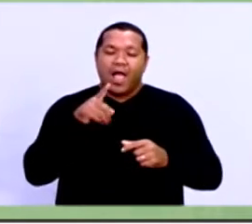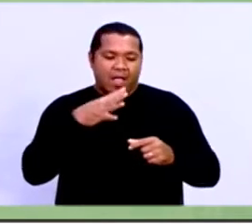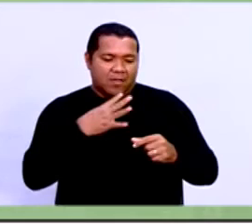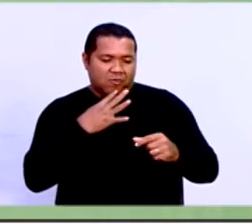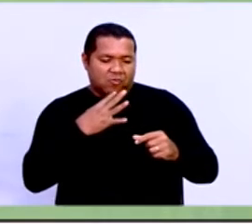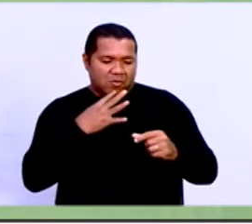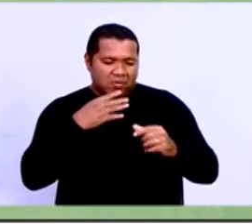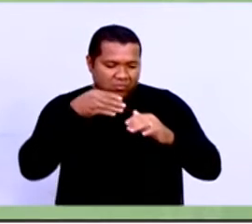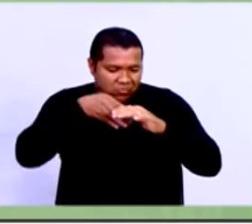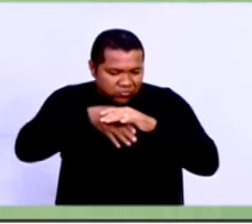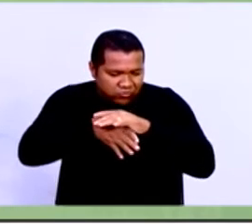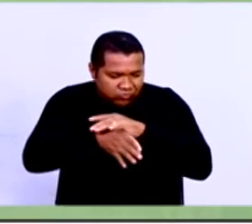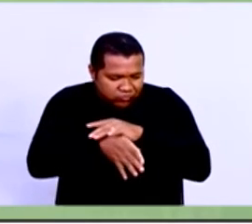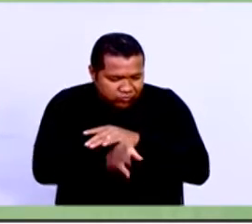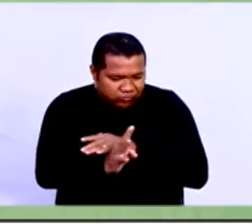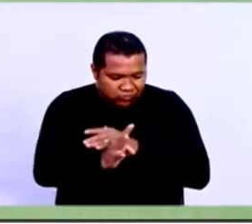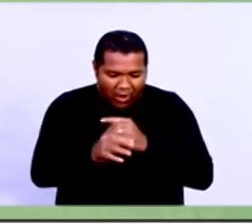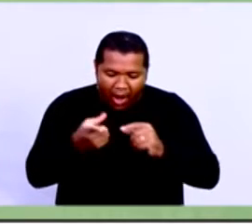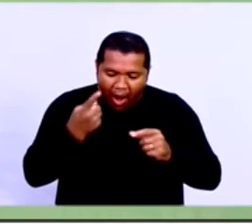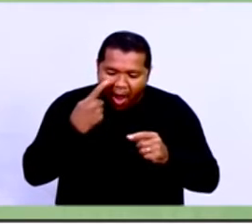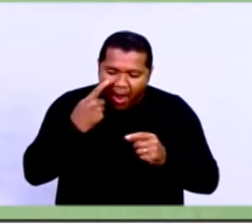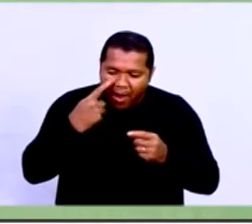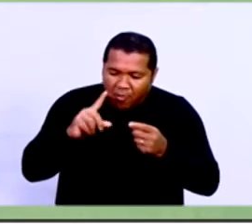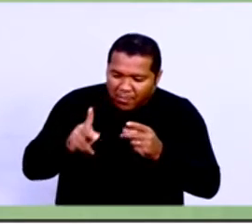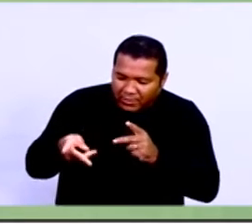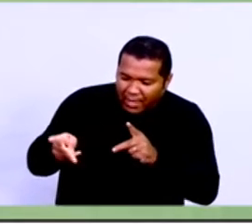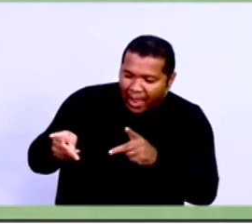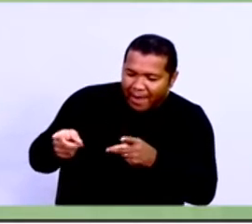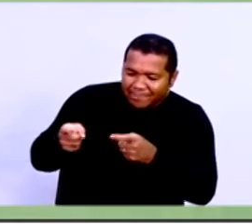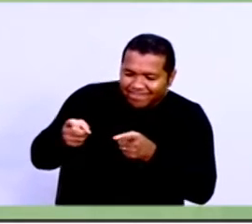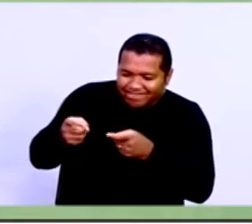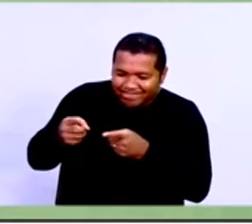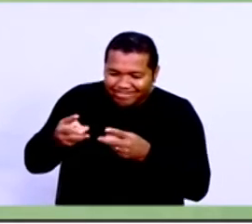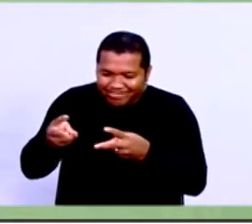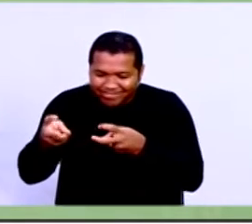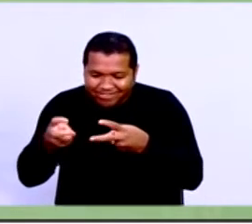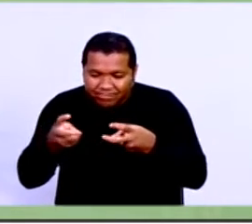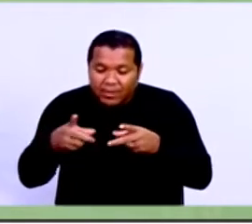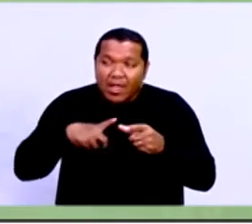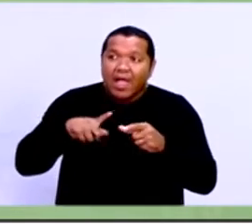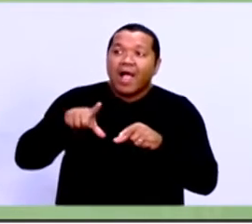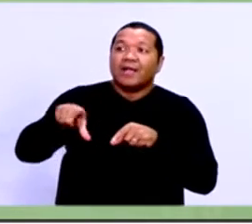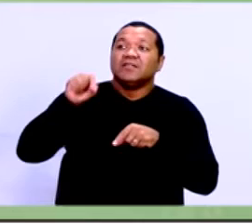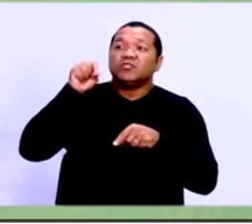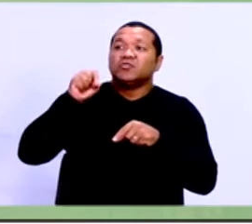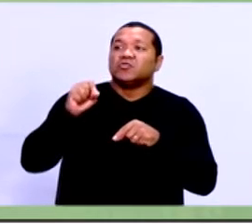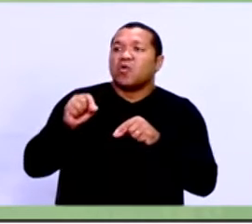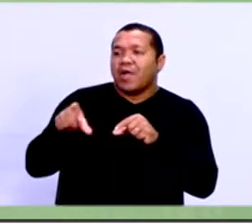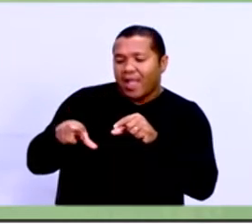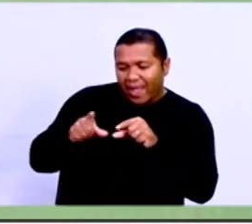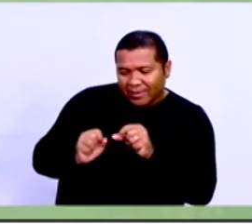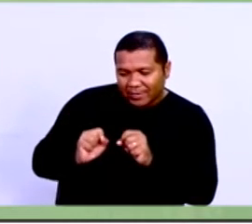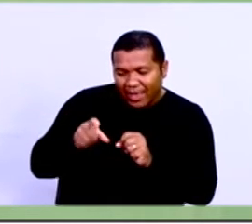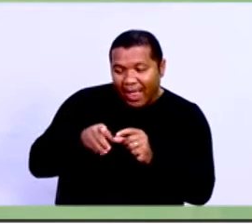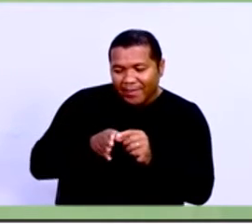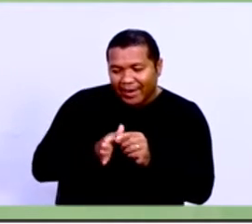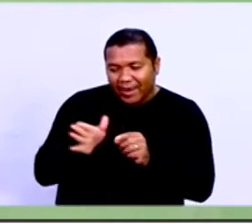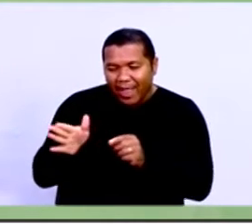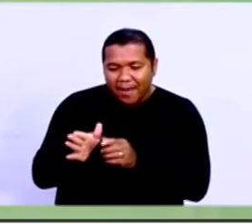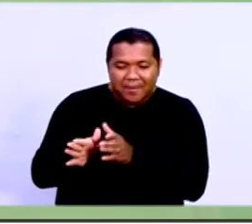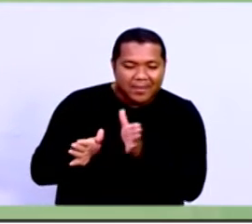interna do produto sendo analisado e possibilita que sejam escolhidas partes específicas de um